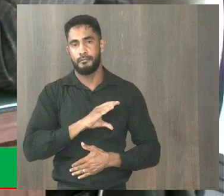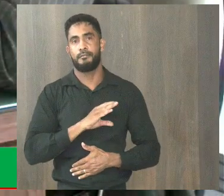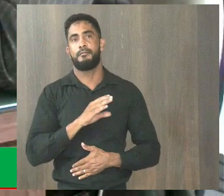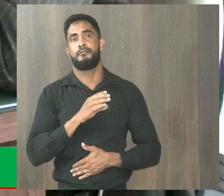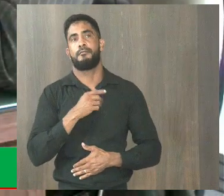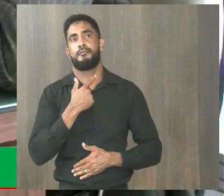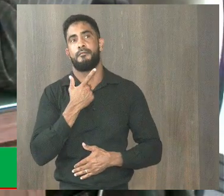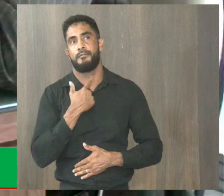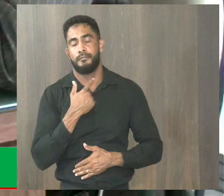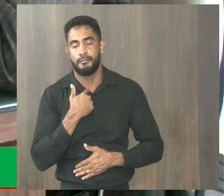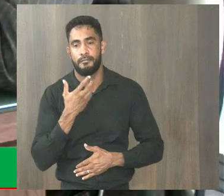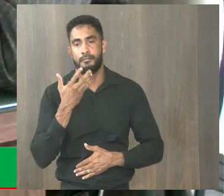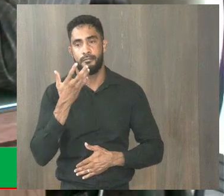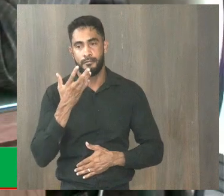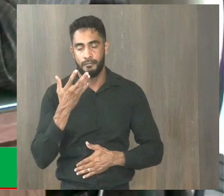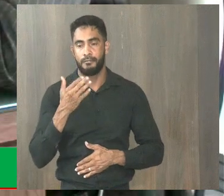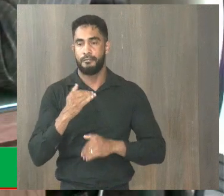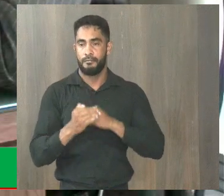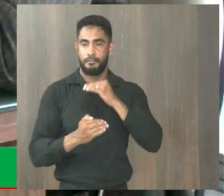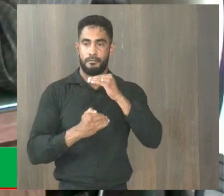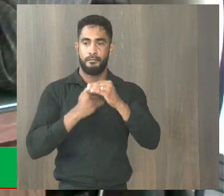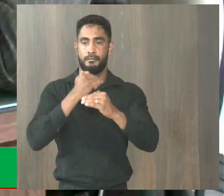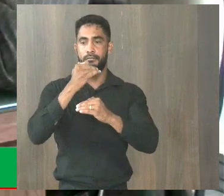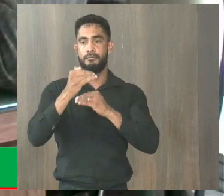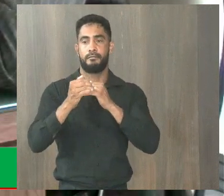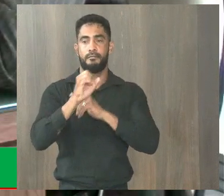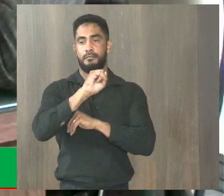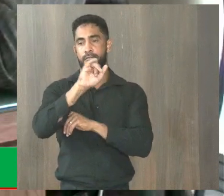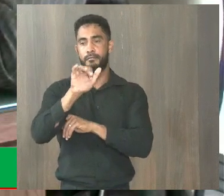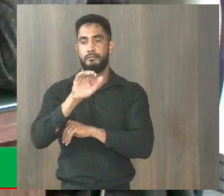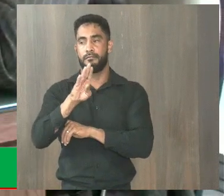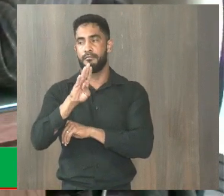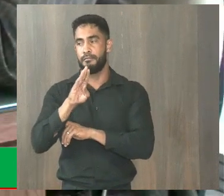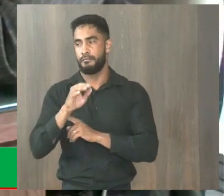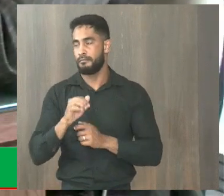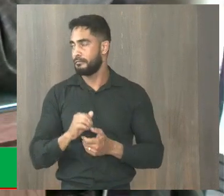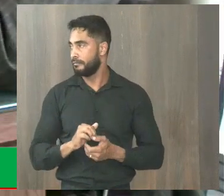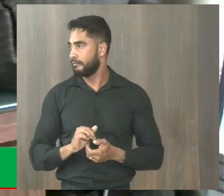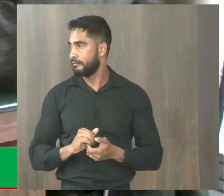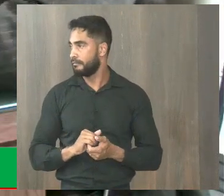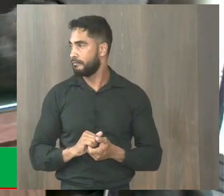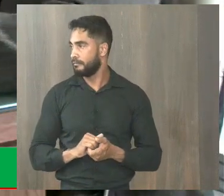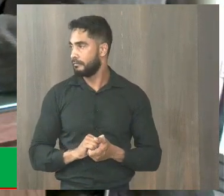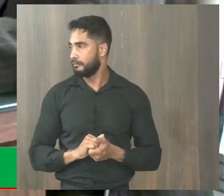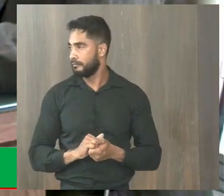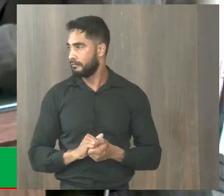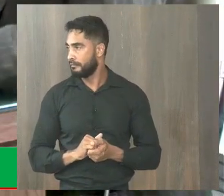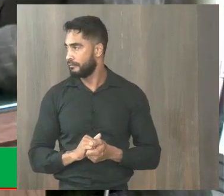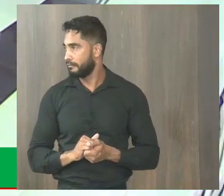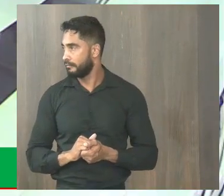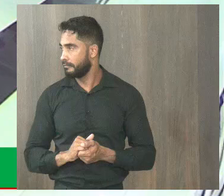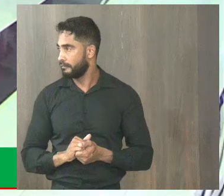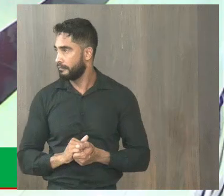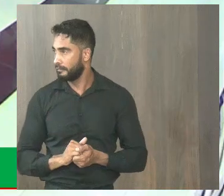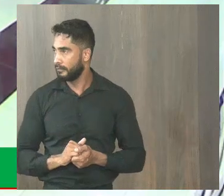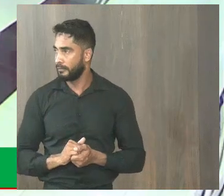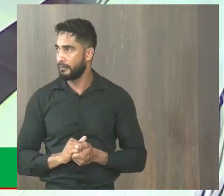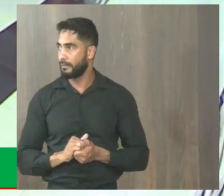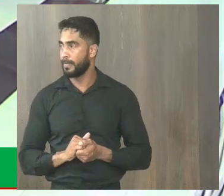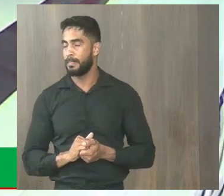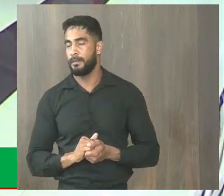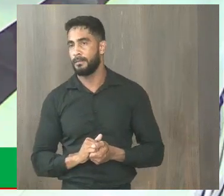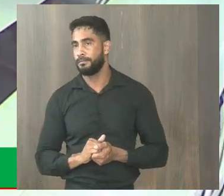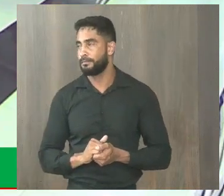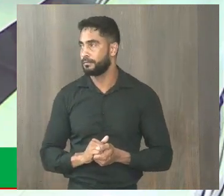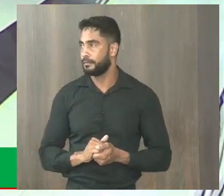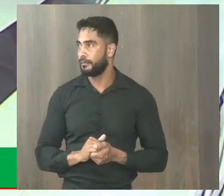interessados no desenvolvimento de Janaúba. Obrigado, senhor presidente. A fala, presidente. Ok. Quem